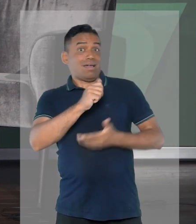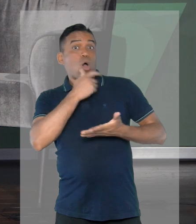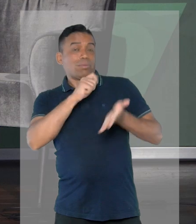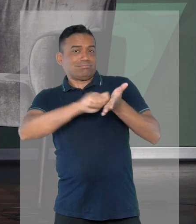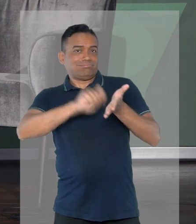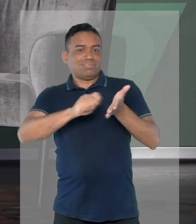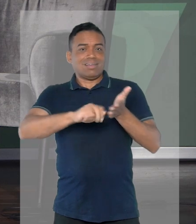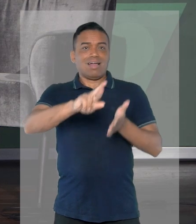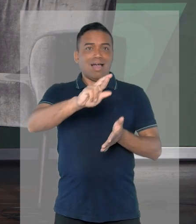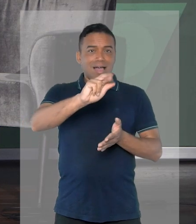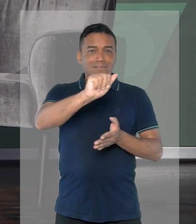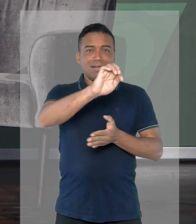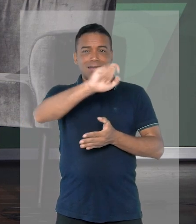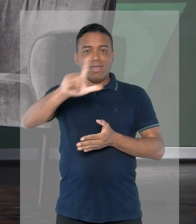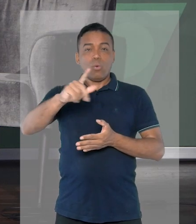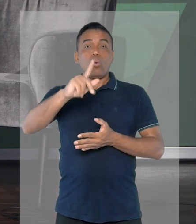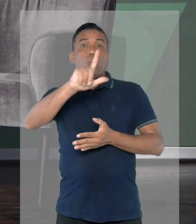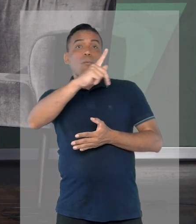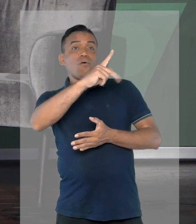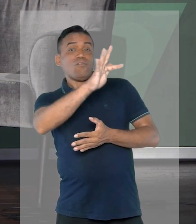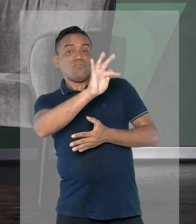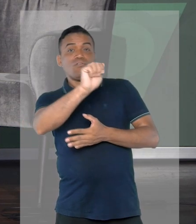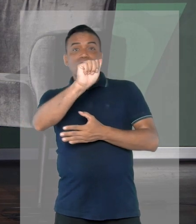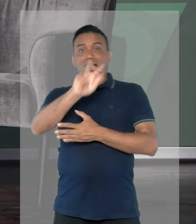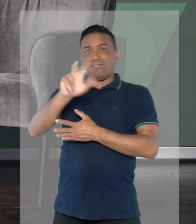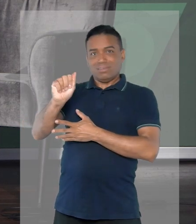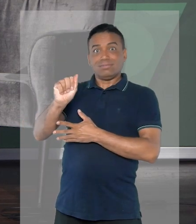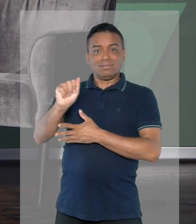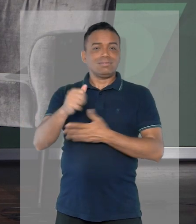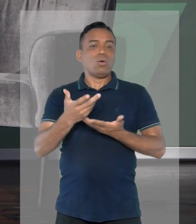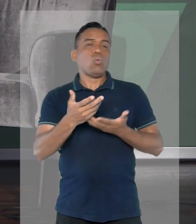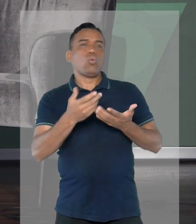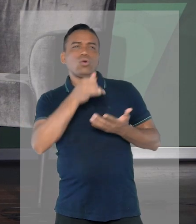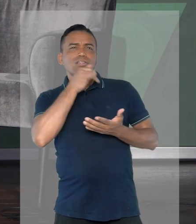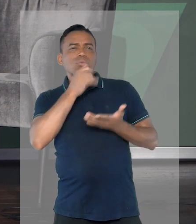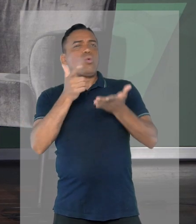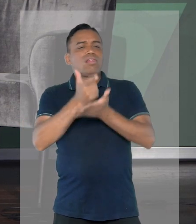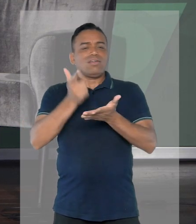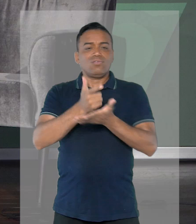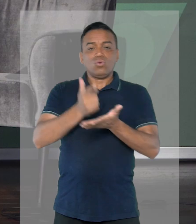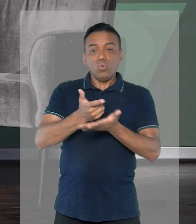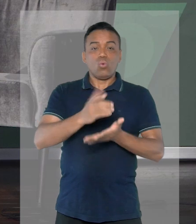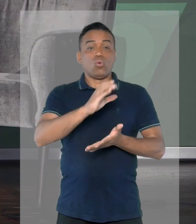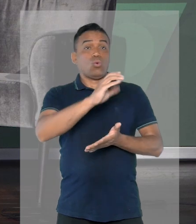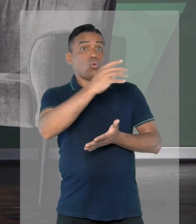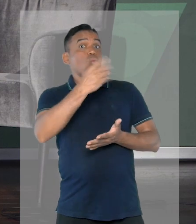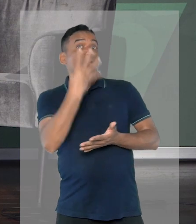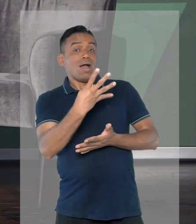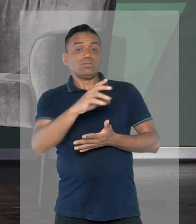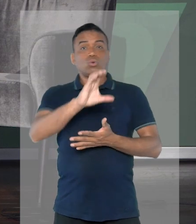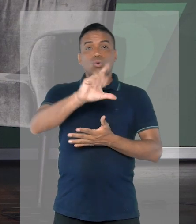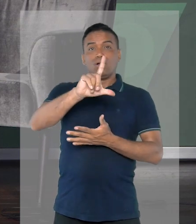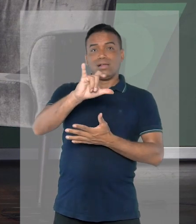Fava Belúzio para o lançamento do livro 4 Cliques em Paulo Leminski, que é resultado do estudo